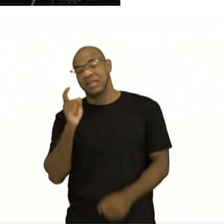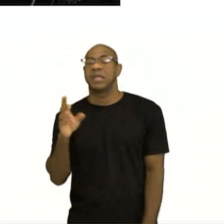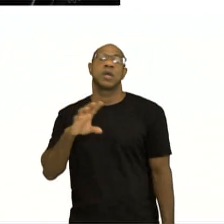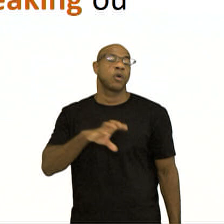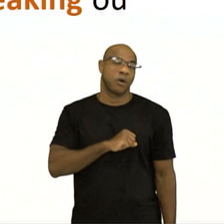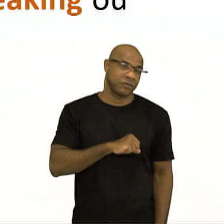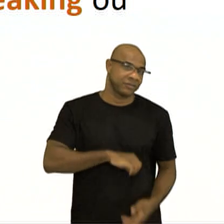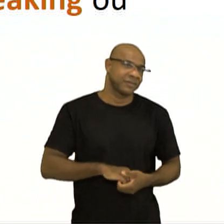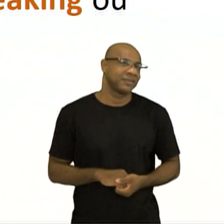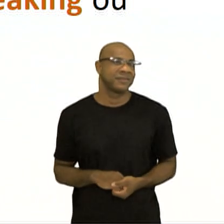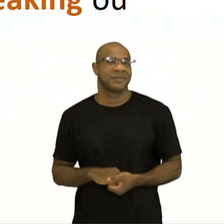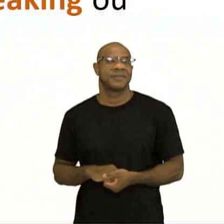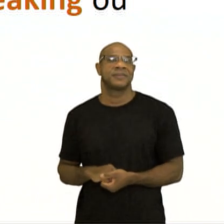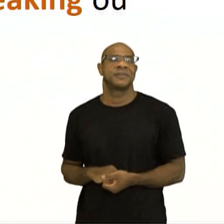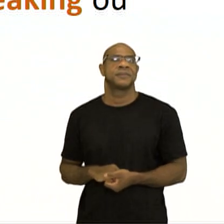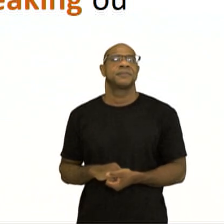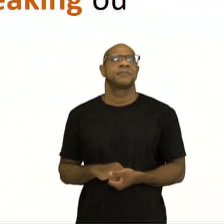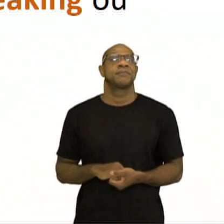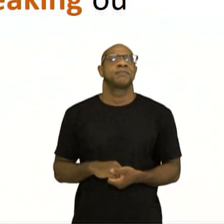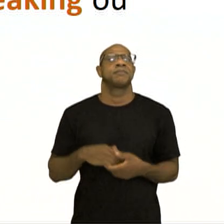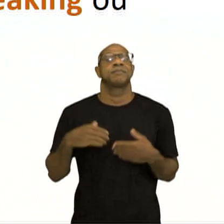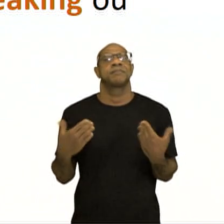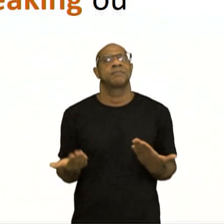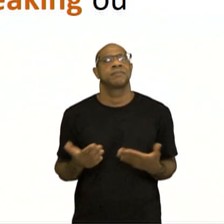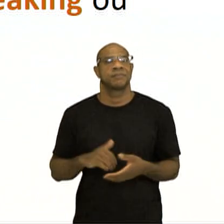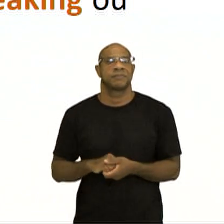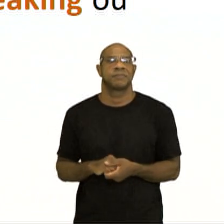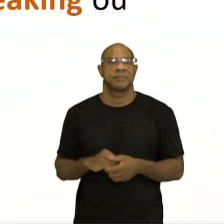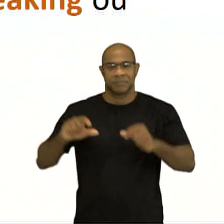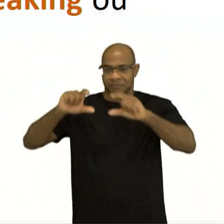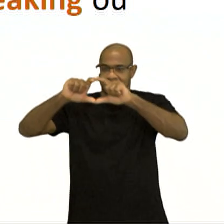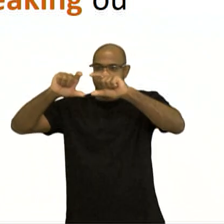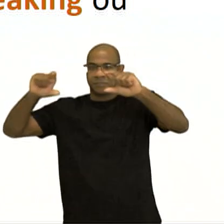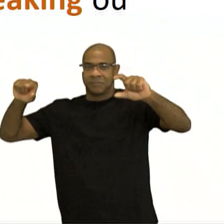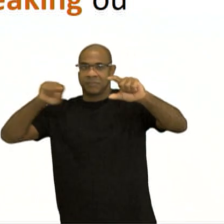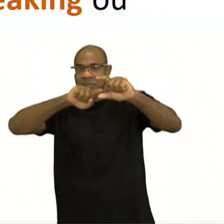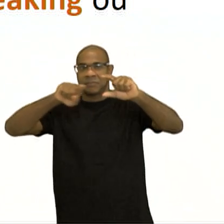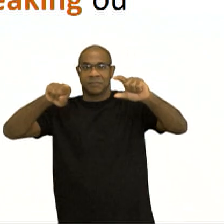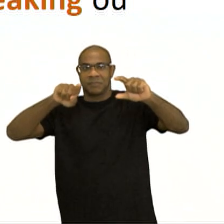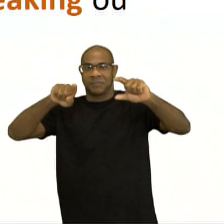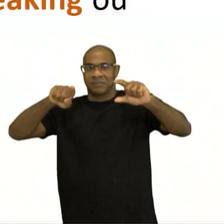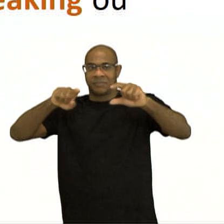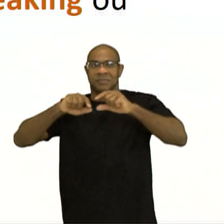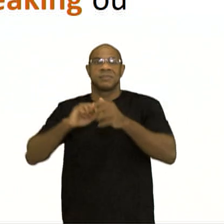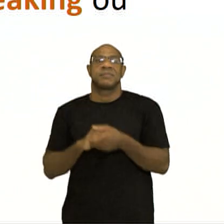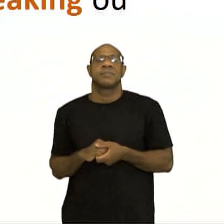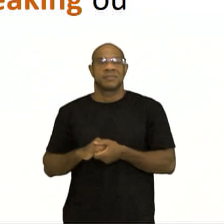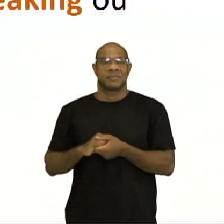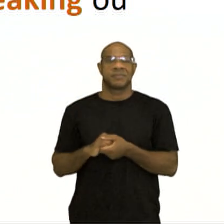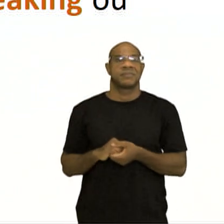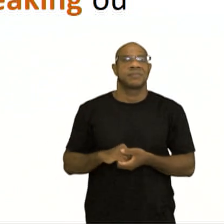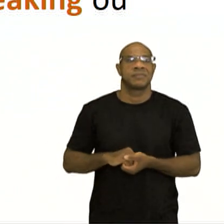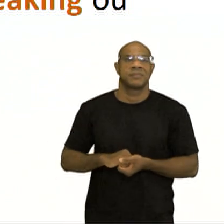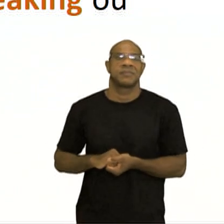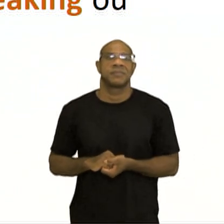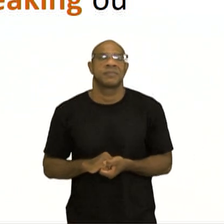don't go on Facebook very much, but I do use Twitter a lot. Então, quanto à rede social, ele prefere o que? O